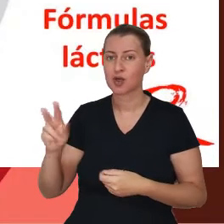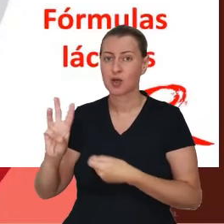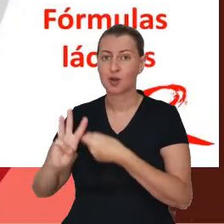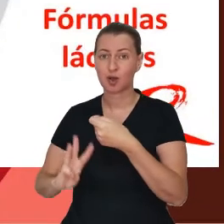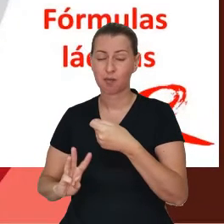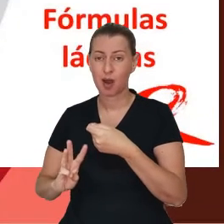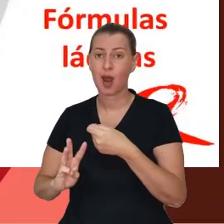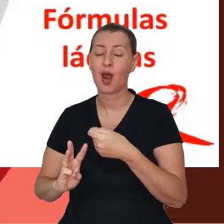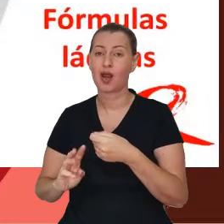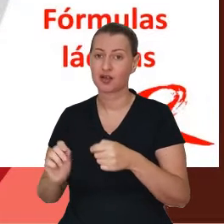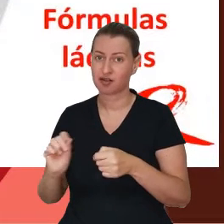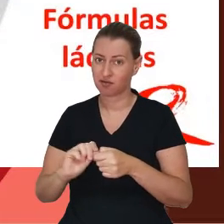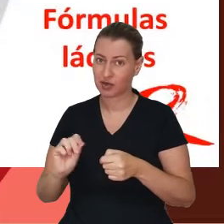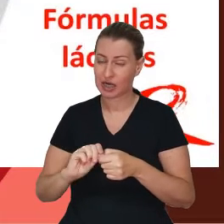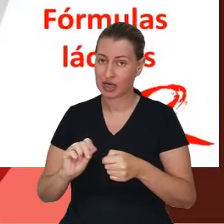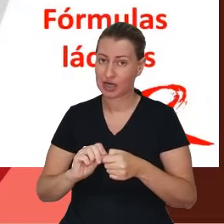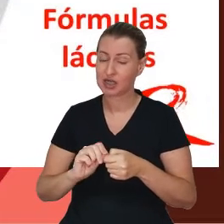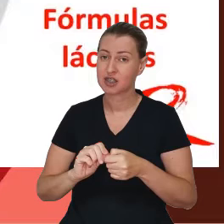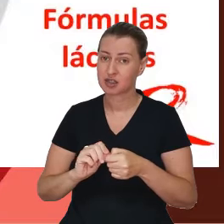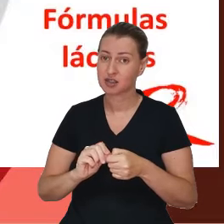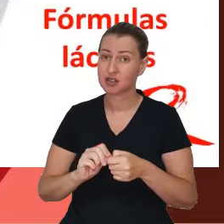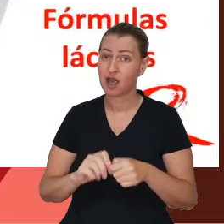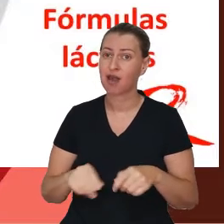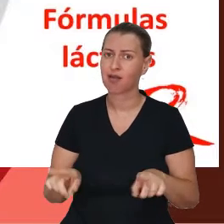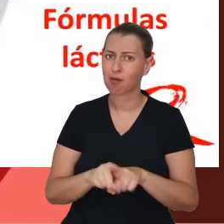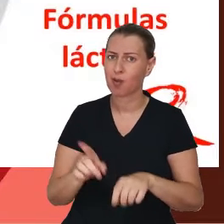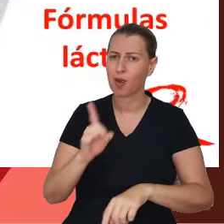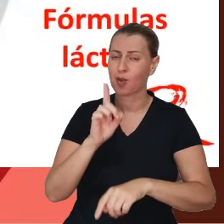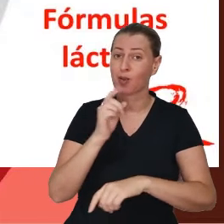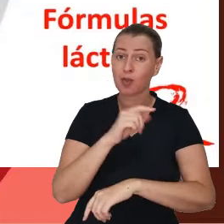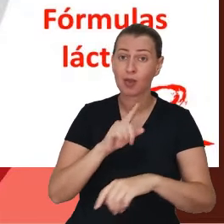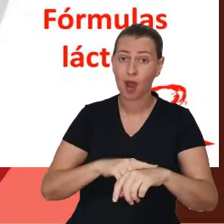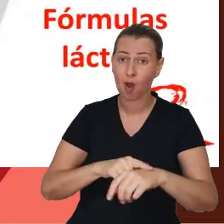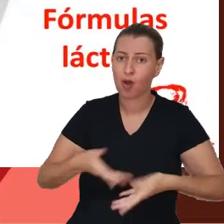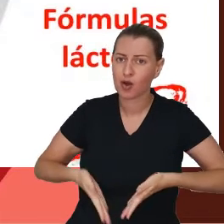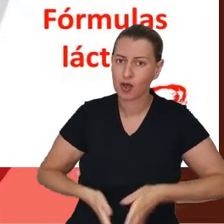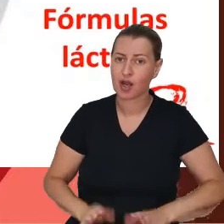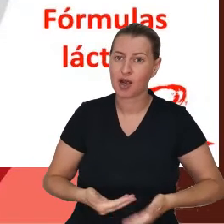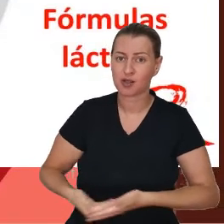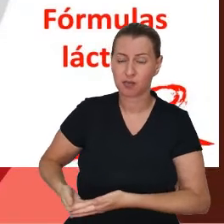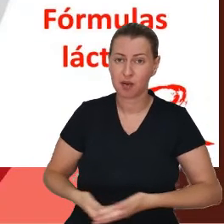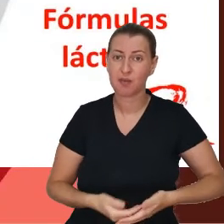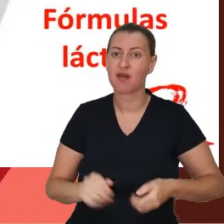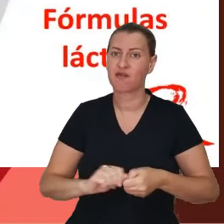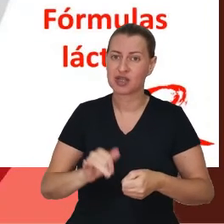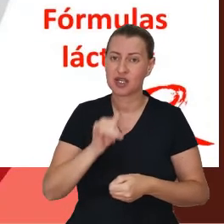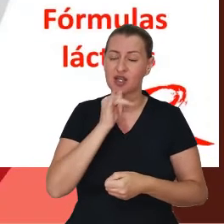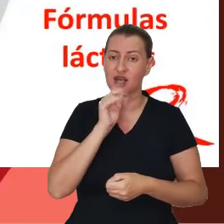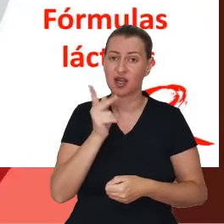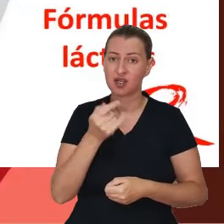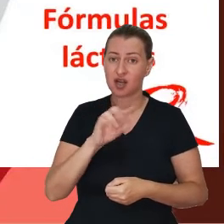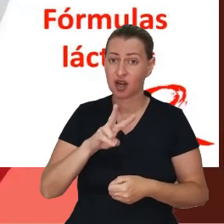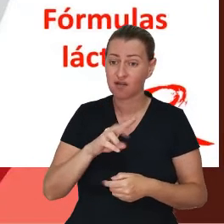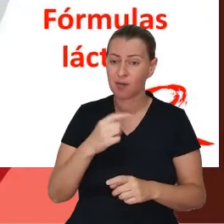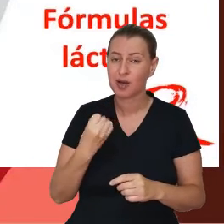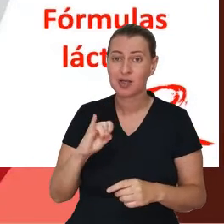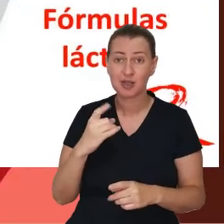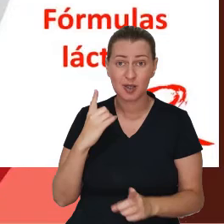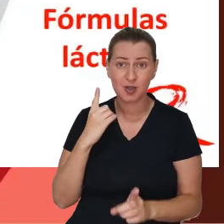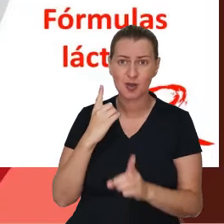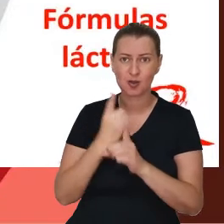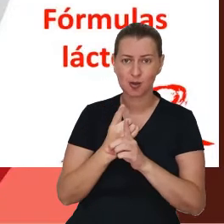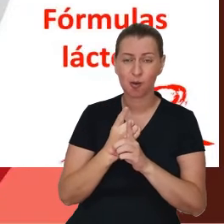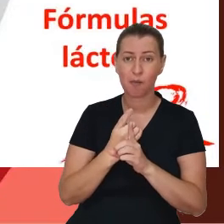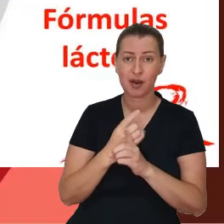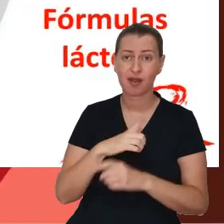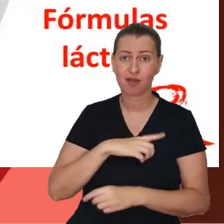Hamburgo é preconizado que se realize a testagem também no segundo trimestre, para que, caso ocorra alguma infecção durante a gestação, a gente tenha